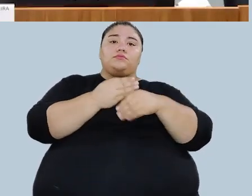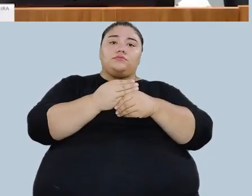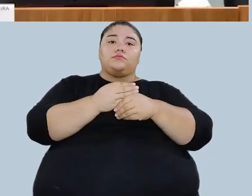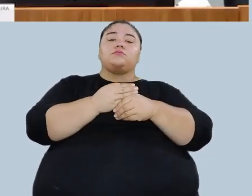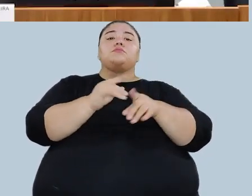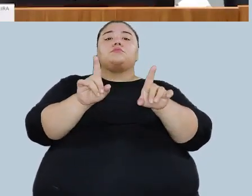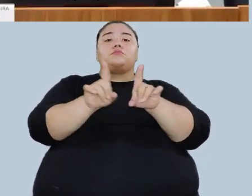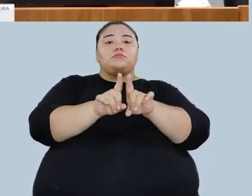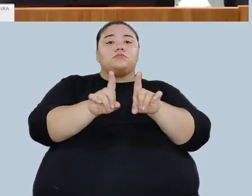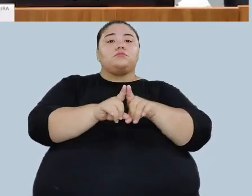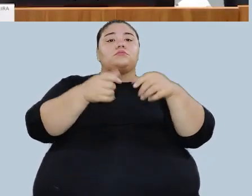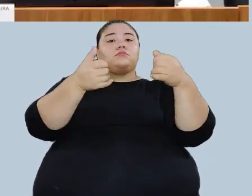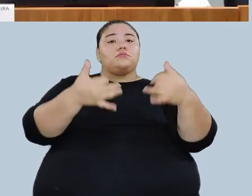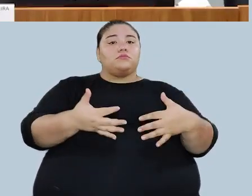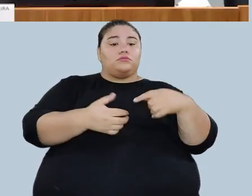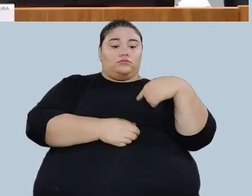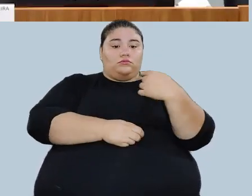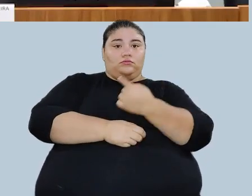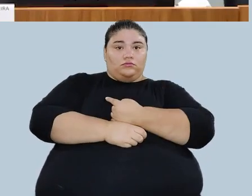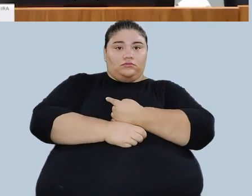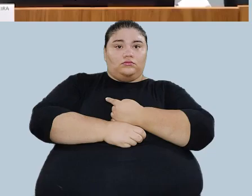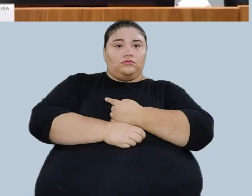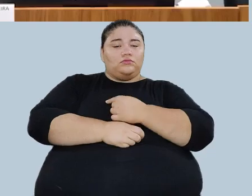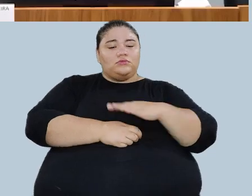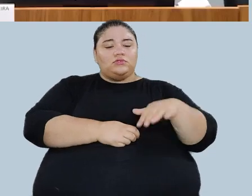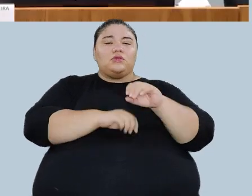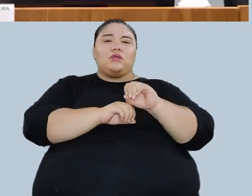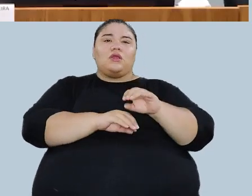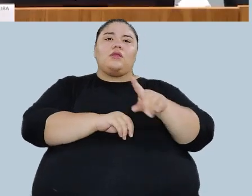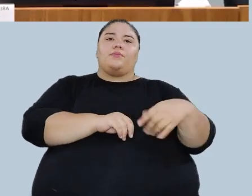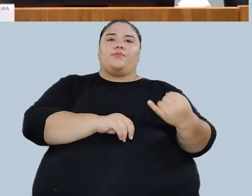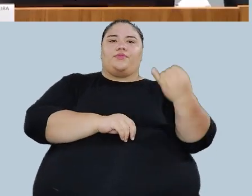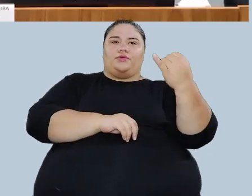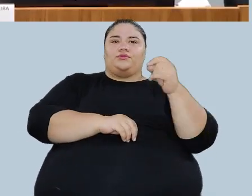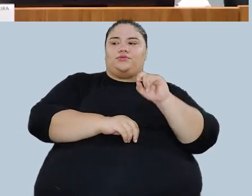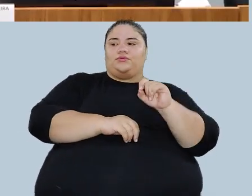também traz algo que, para nós aqui, nessa aula, é muito importante, né?